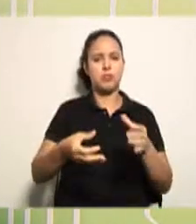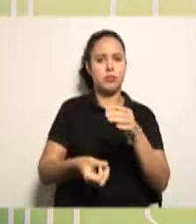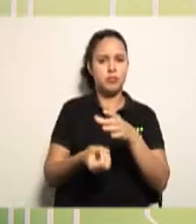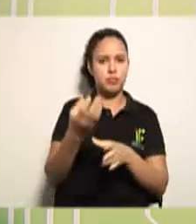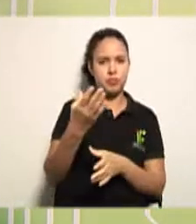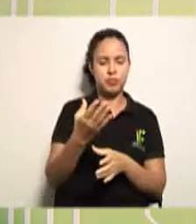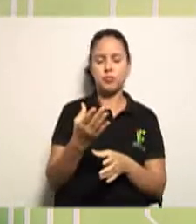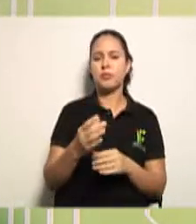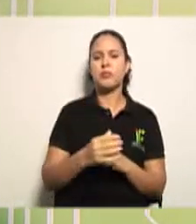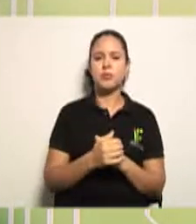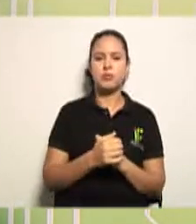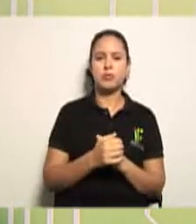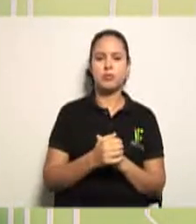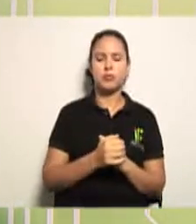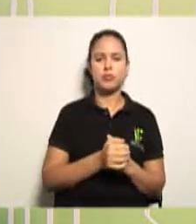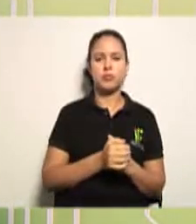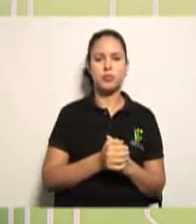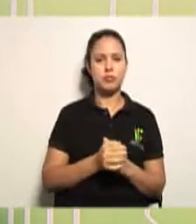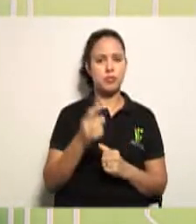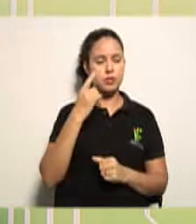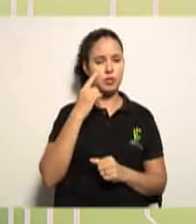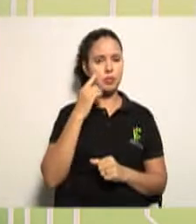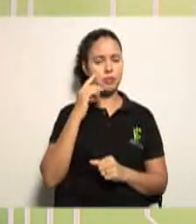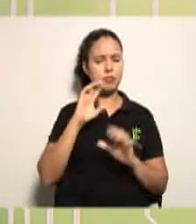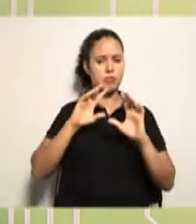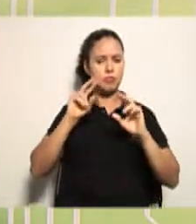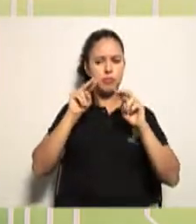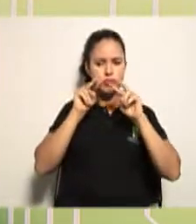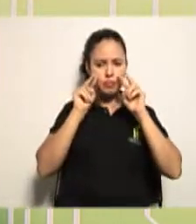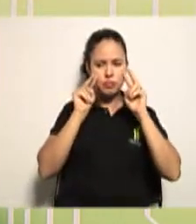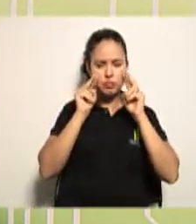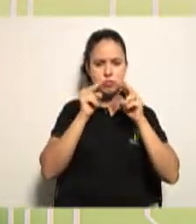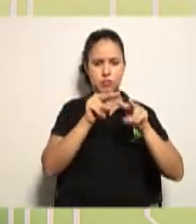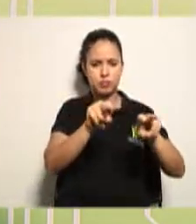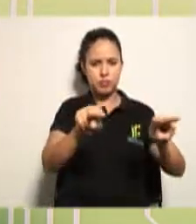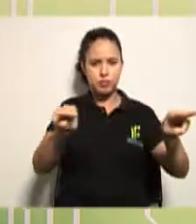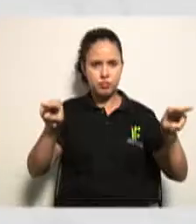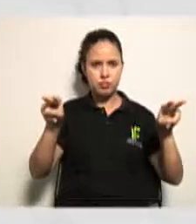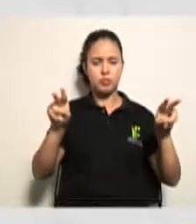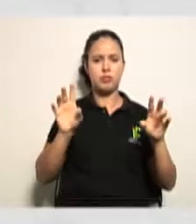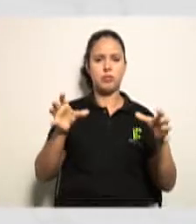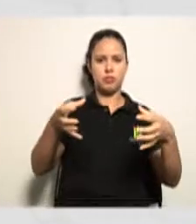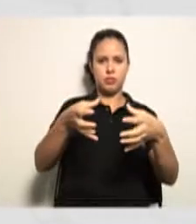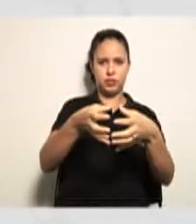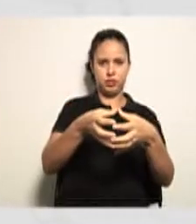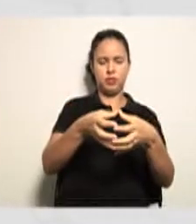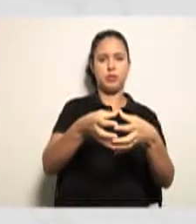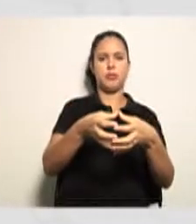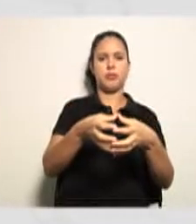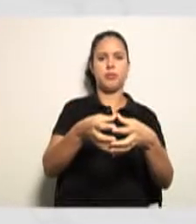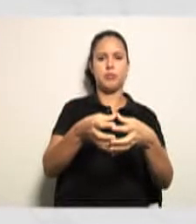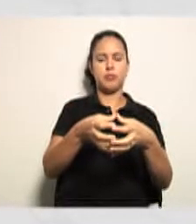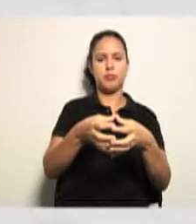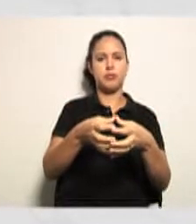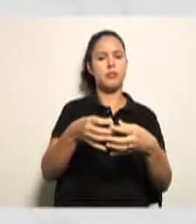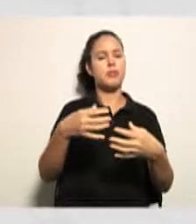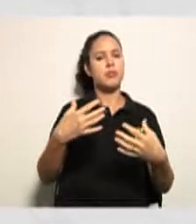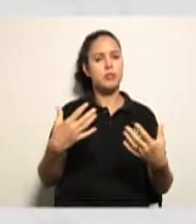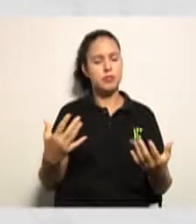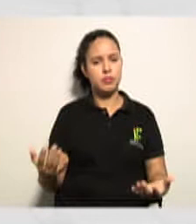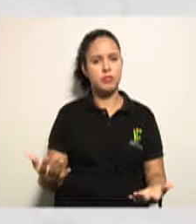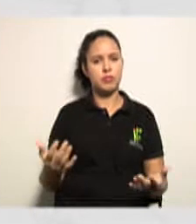pela produção, ela vai ter essa visão completa da organização. Então, como eu falei, consideram que